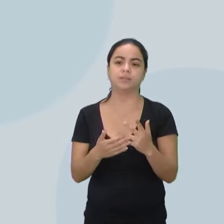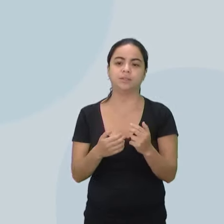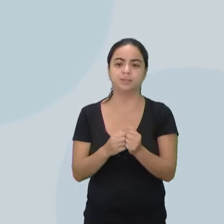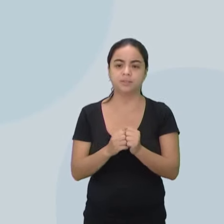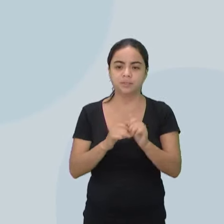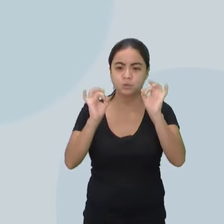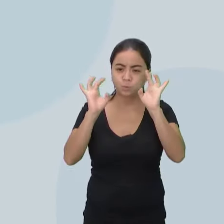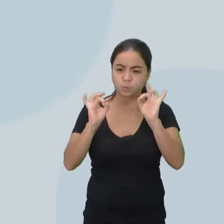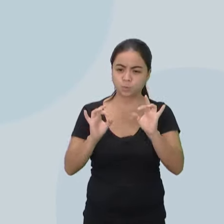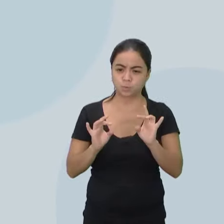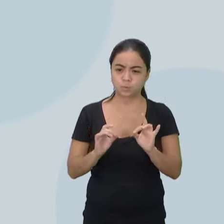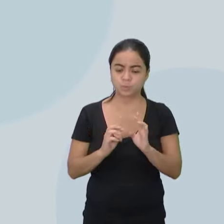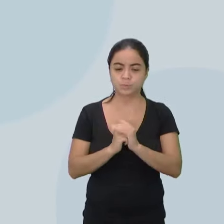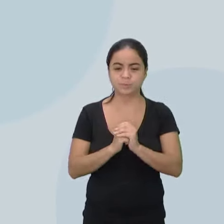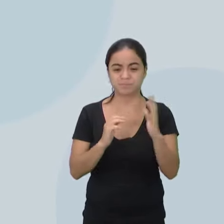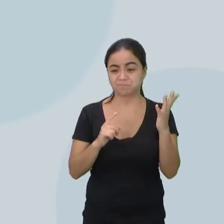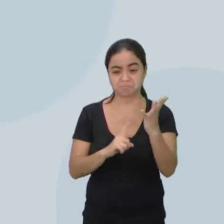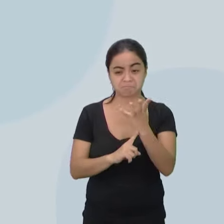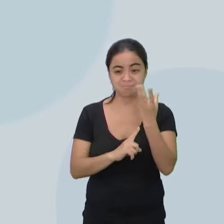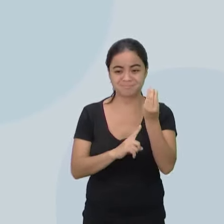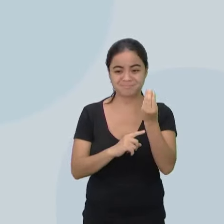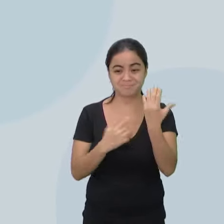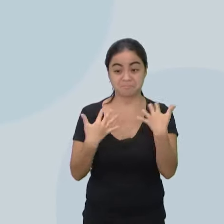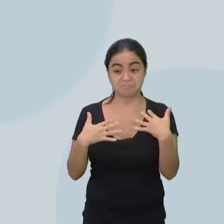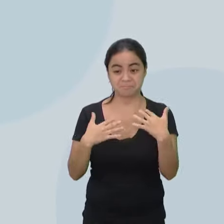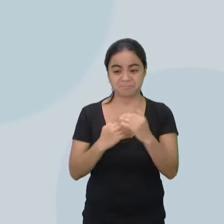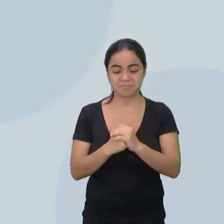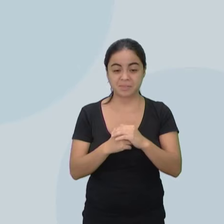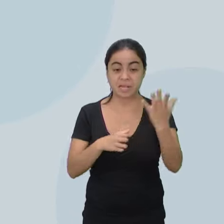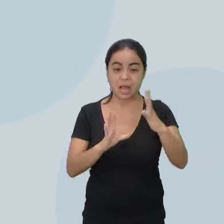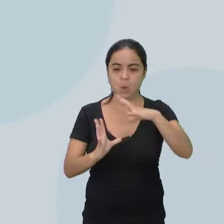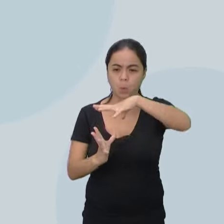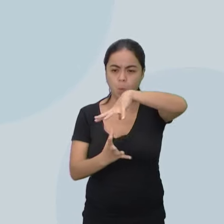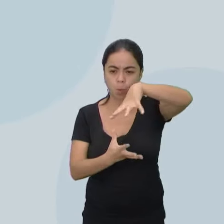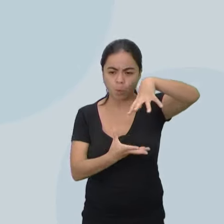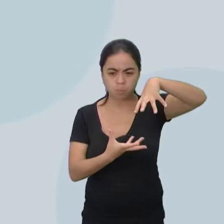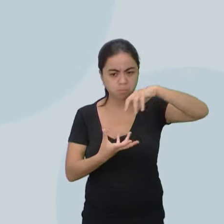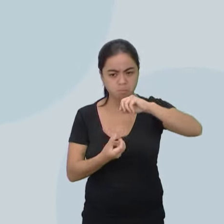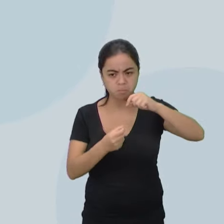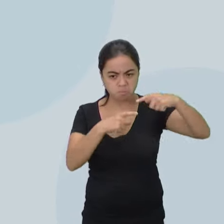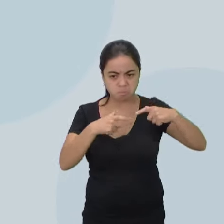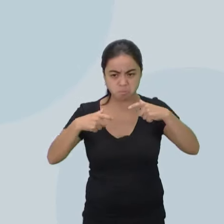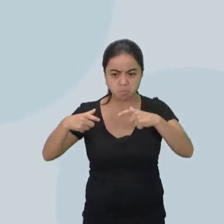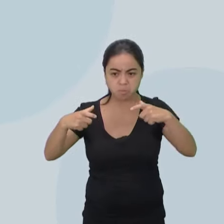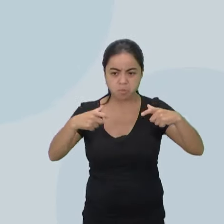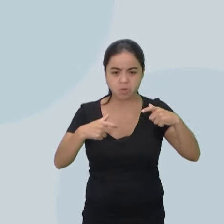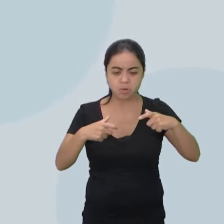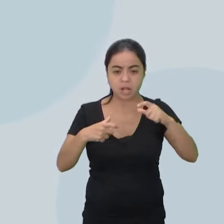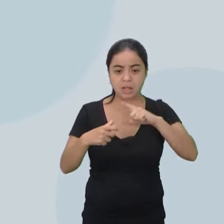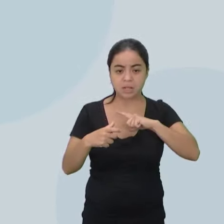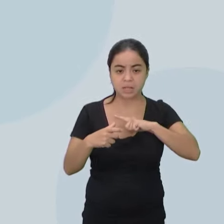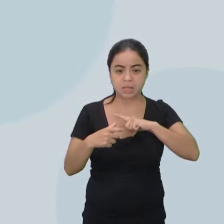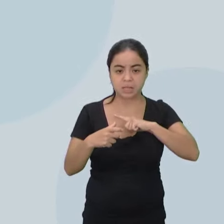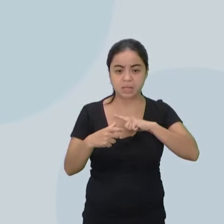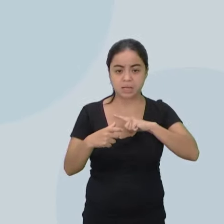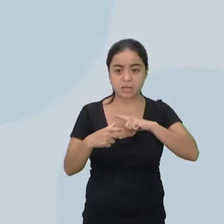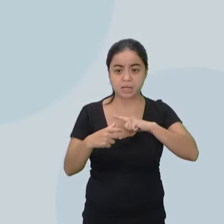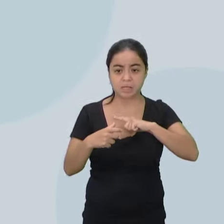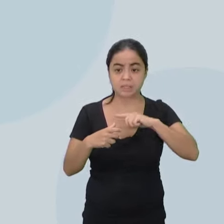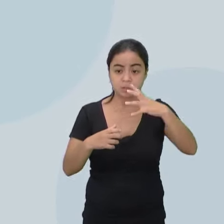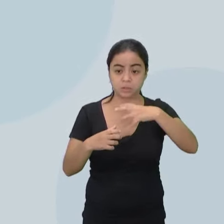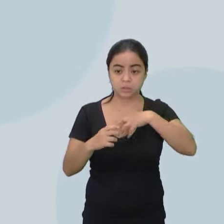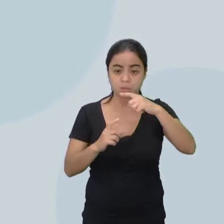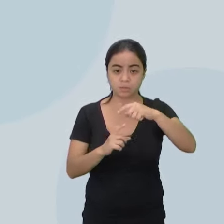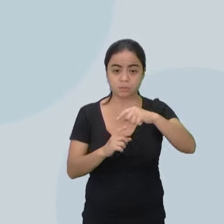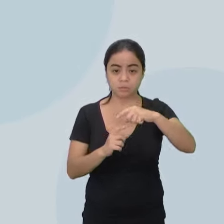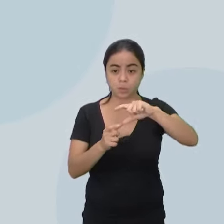super artístico aqui. Então, lá no planeta Terra, em algum lugar, coloca-se este sensor, né? Fiz aqui